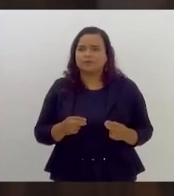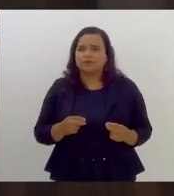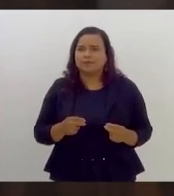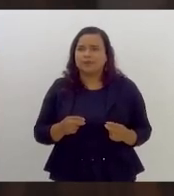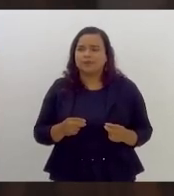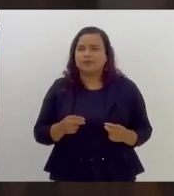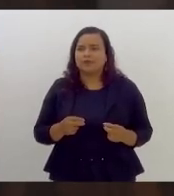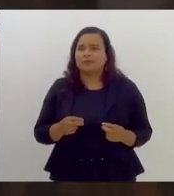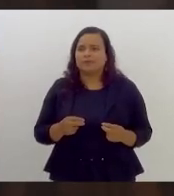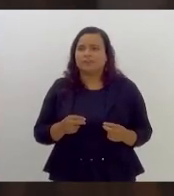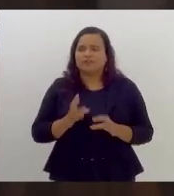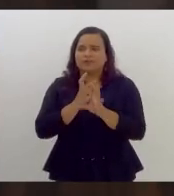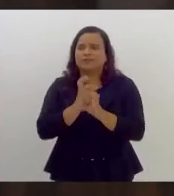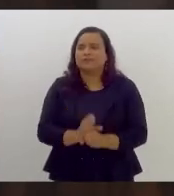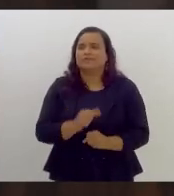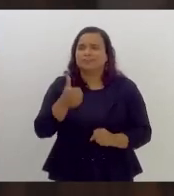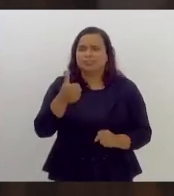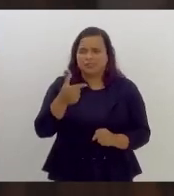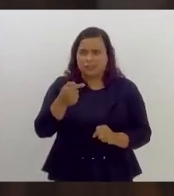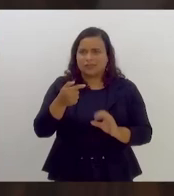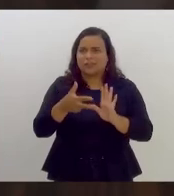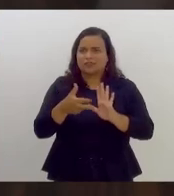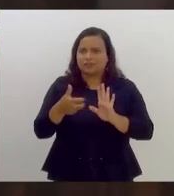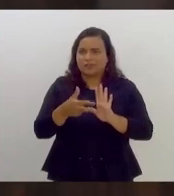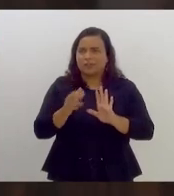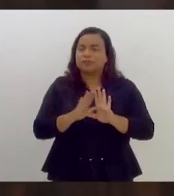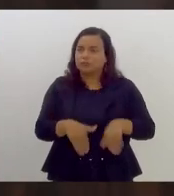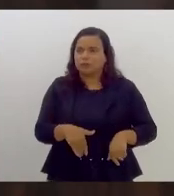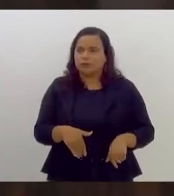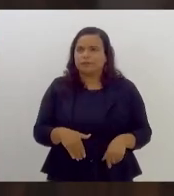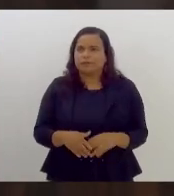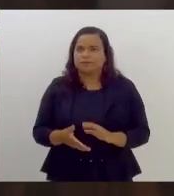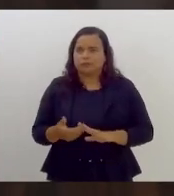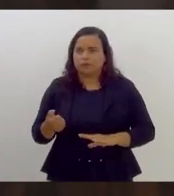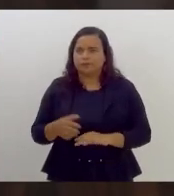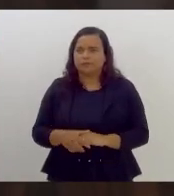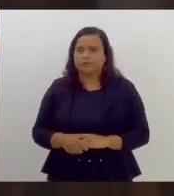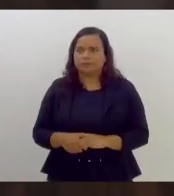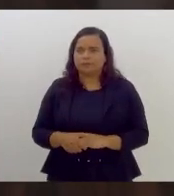São 17... Veto pela derrubada.